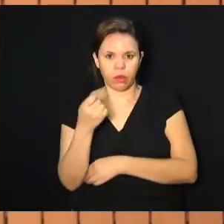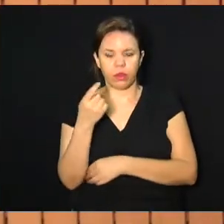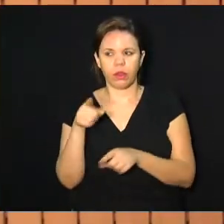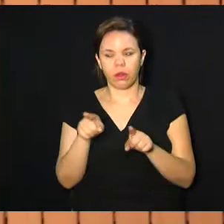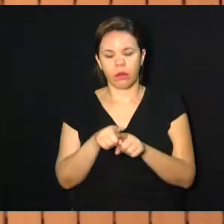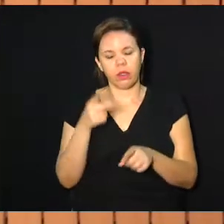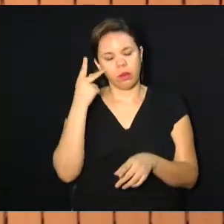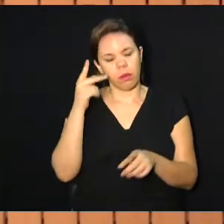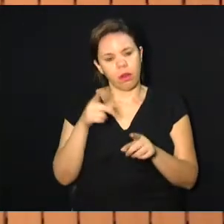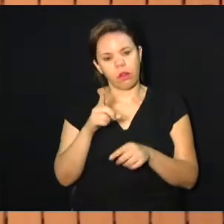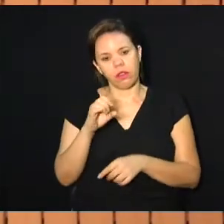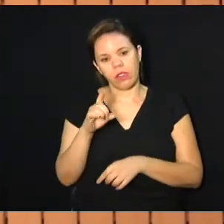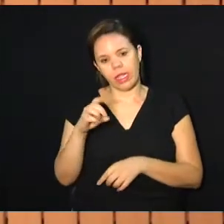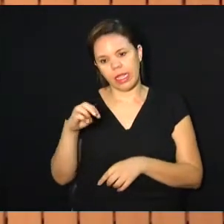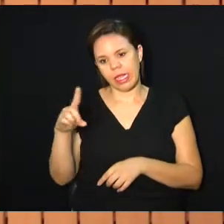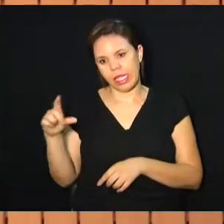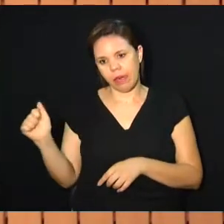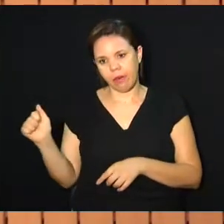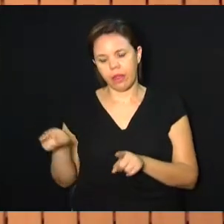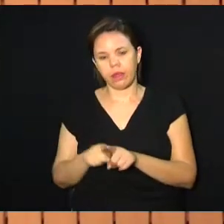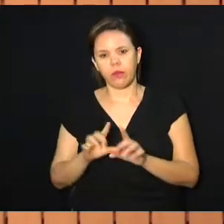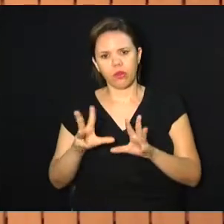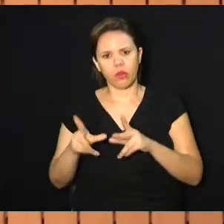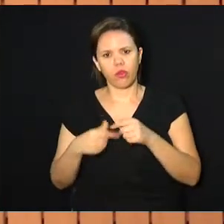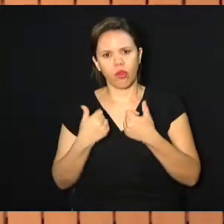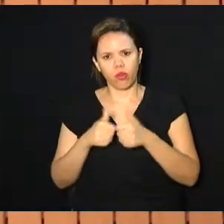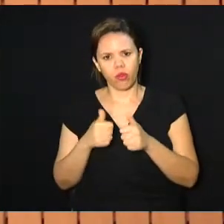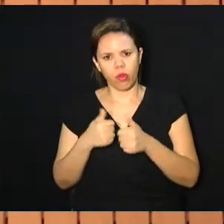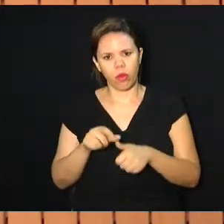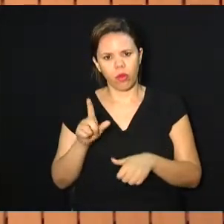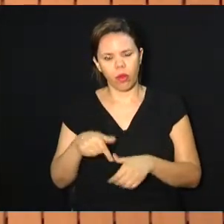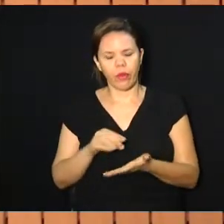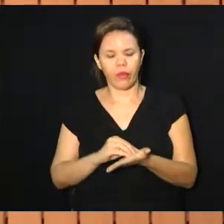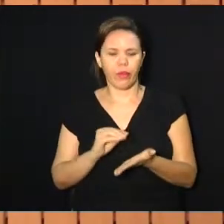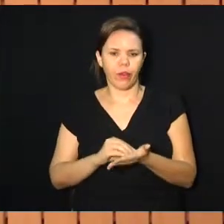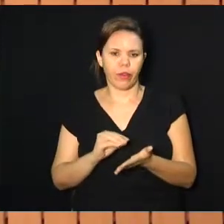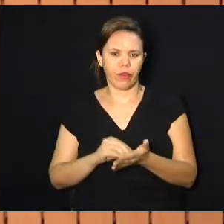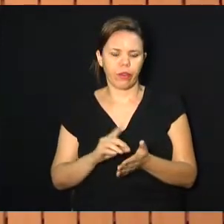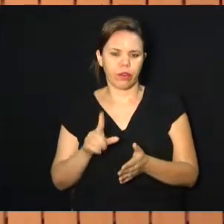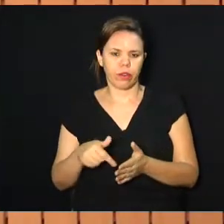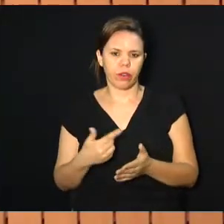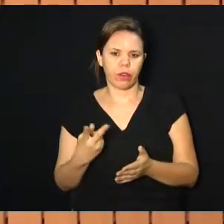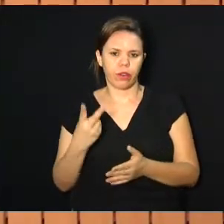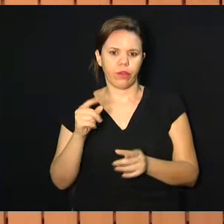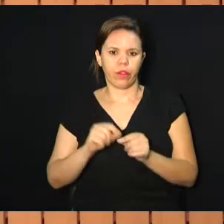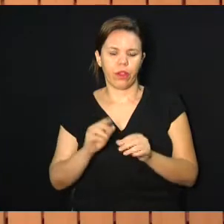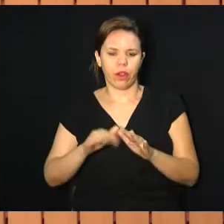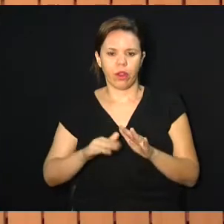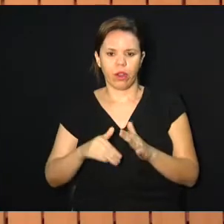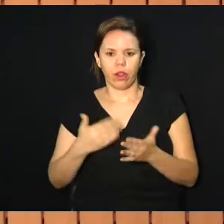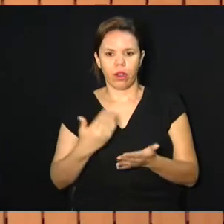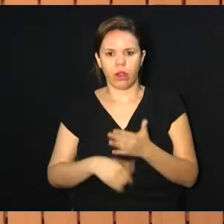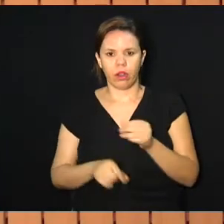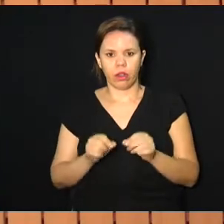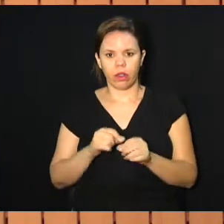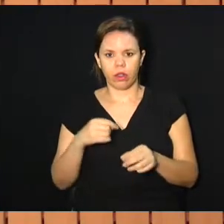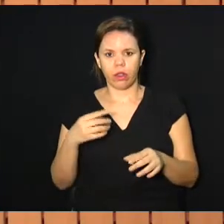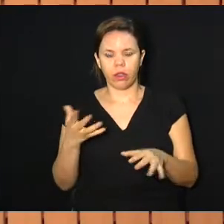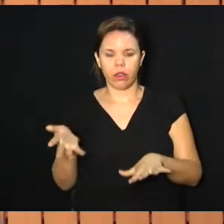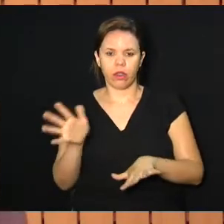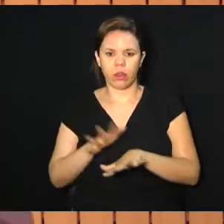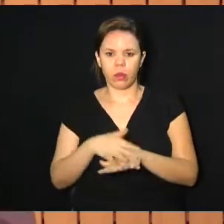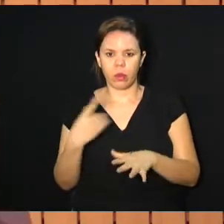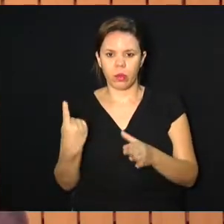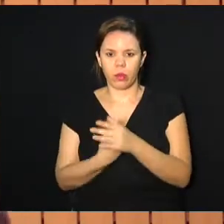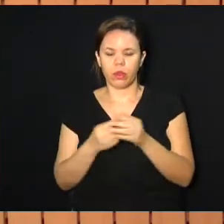é deficitário. Todo ônibus vai ser deficitário se você tiver uma tarifa honesta, né, socialmente inclusiva e